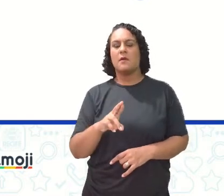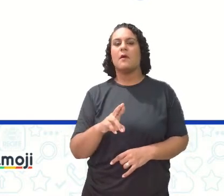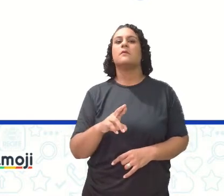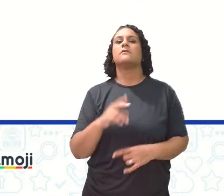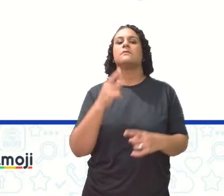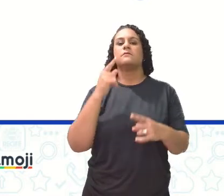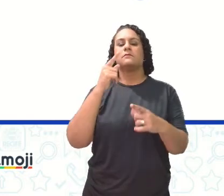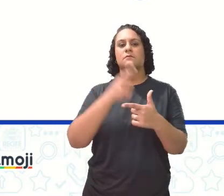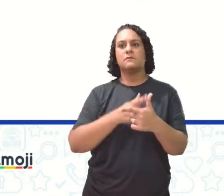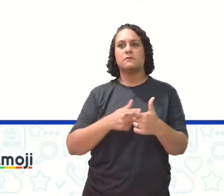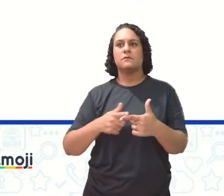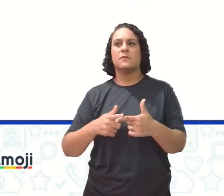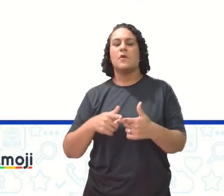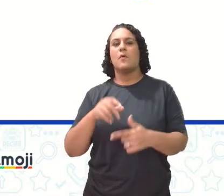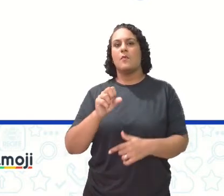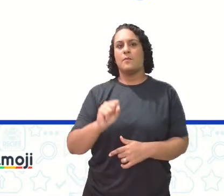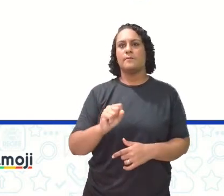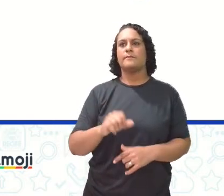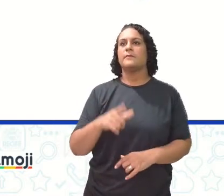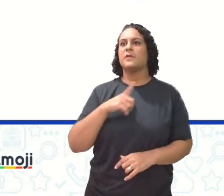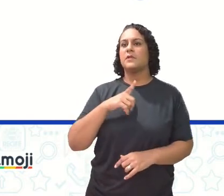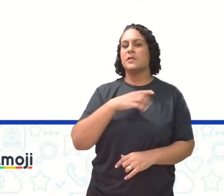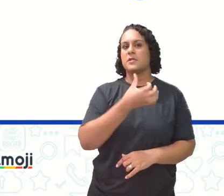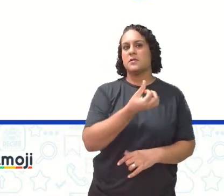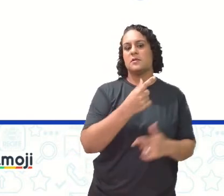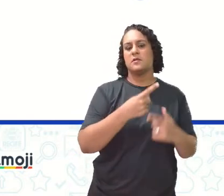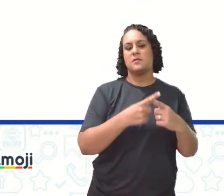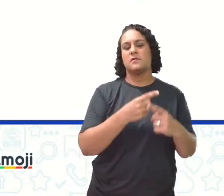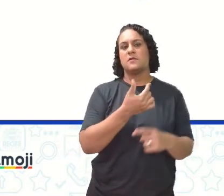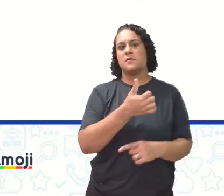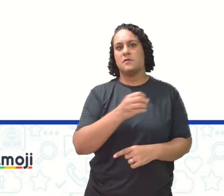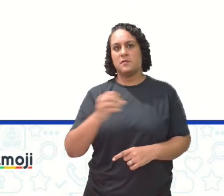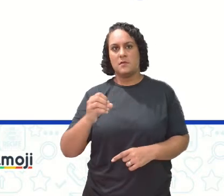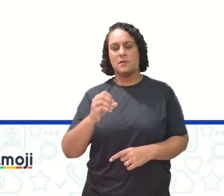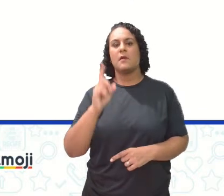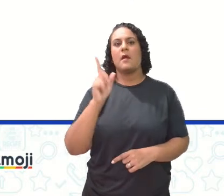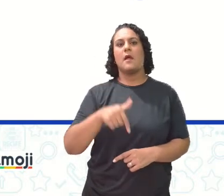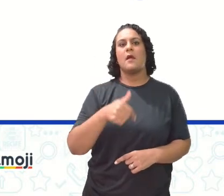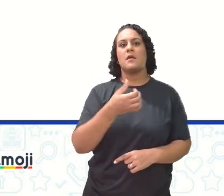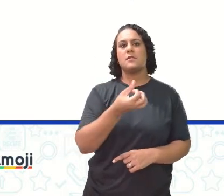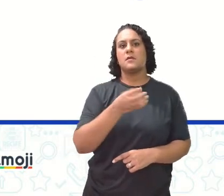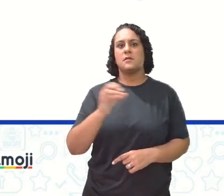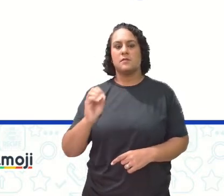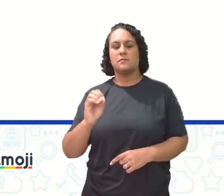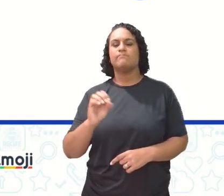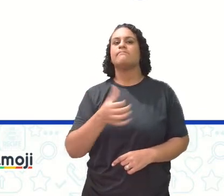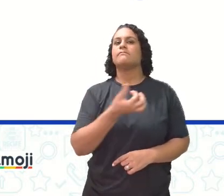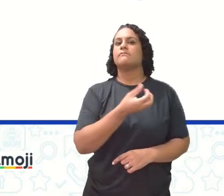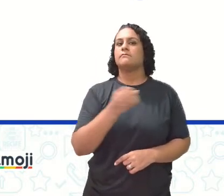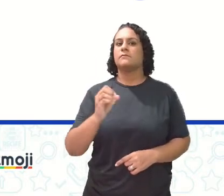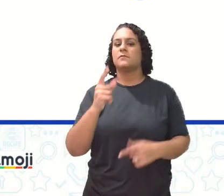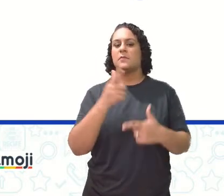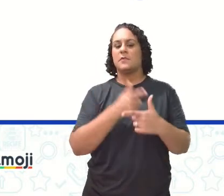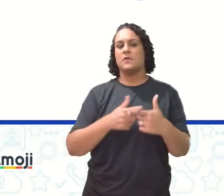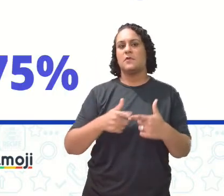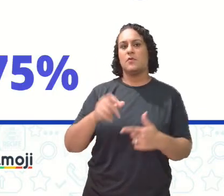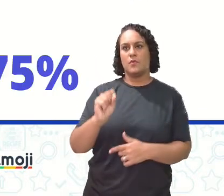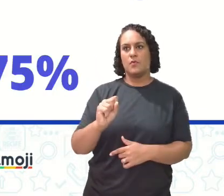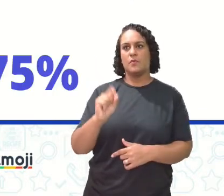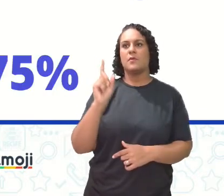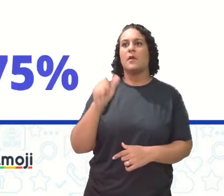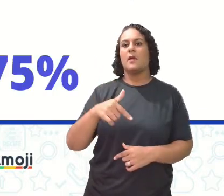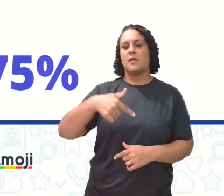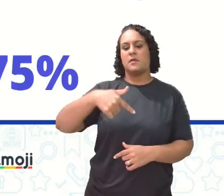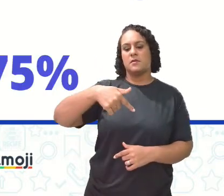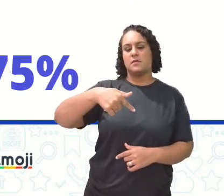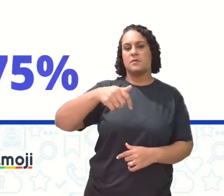por 8. Então, eu vou ter aí 6 vezes 100 é igual a 600. 600 dividido por 8